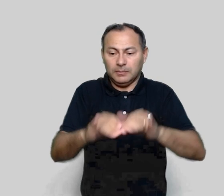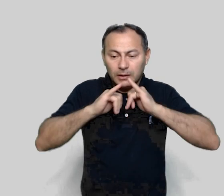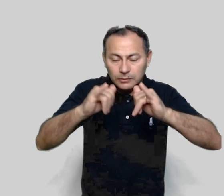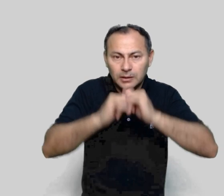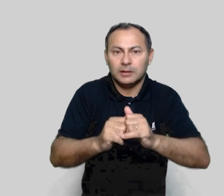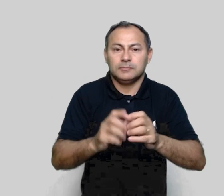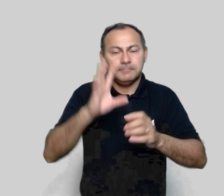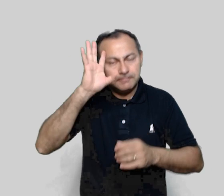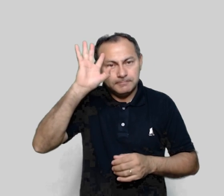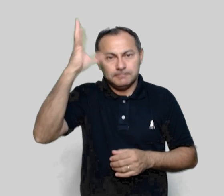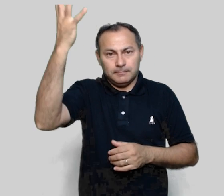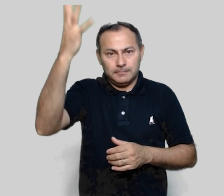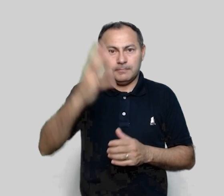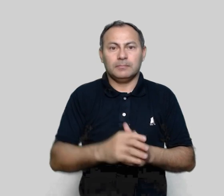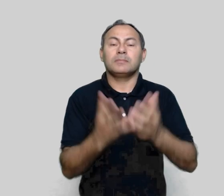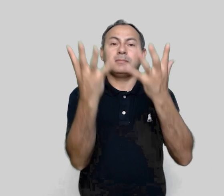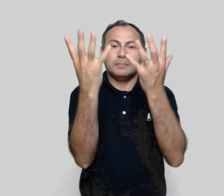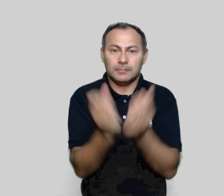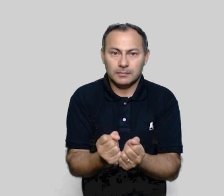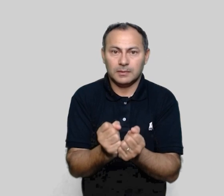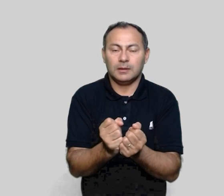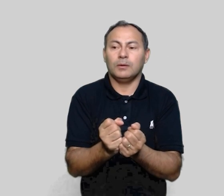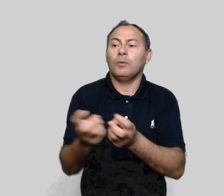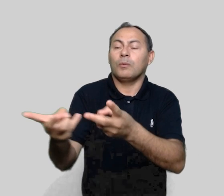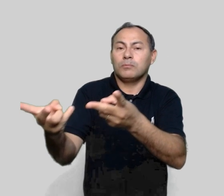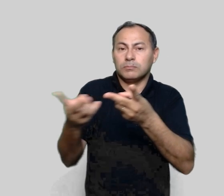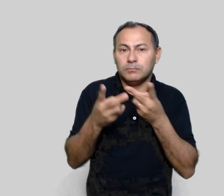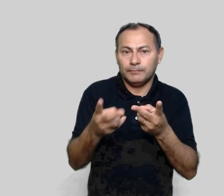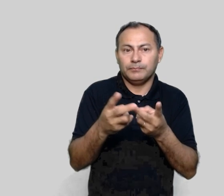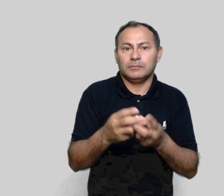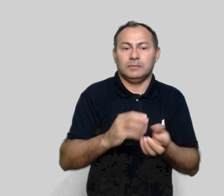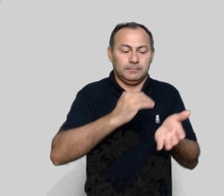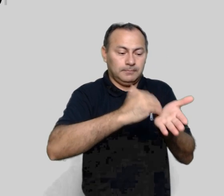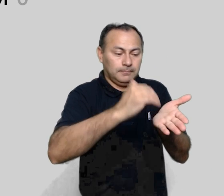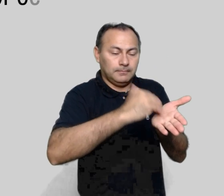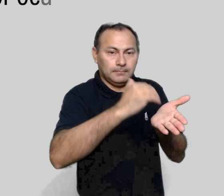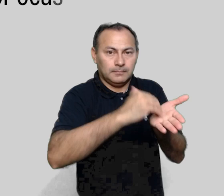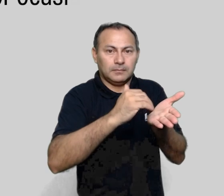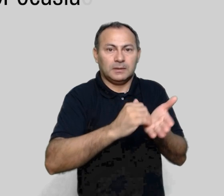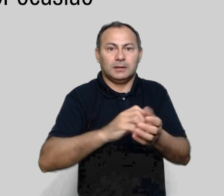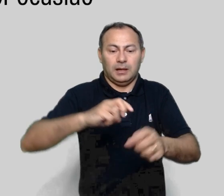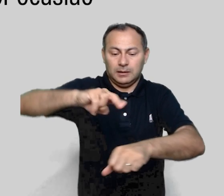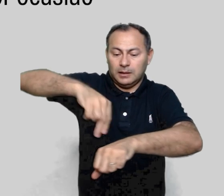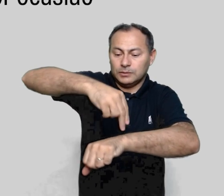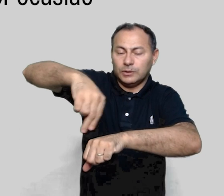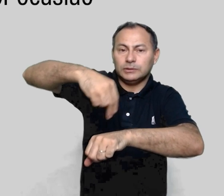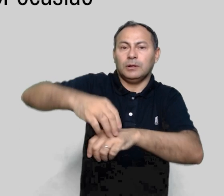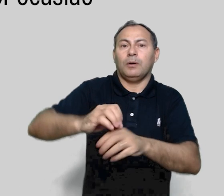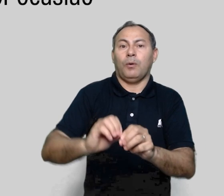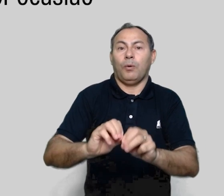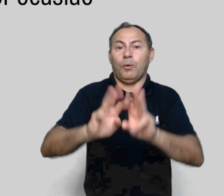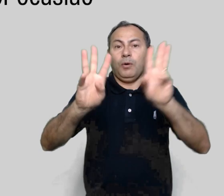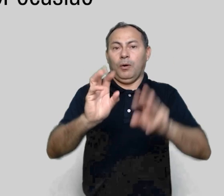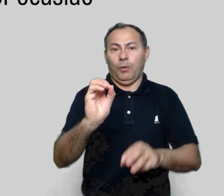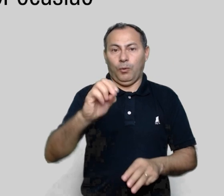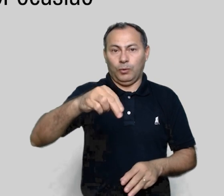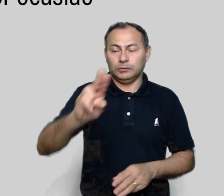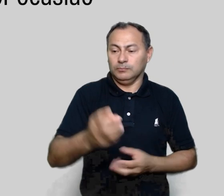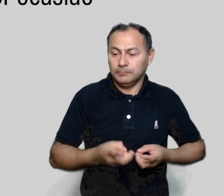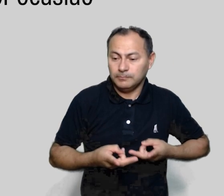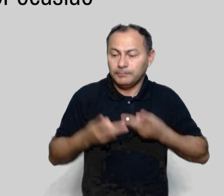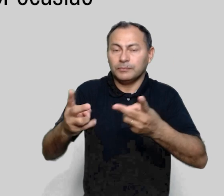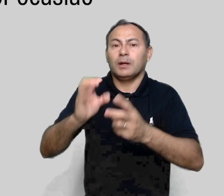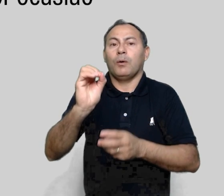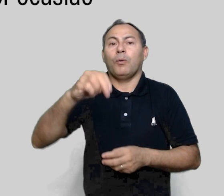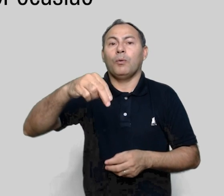sua decisão de aceitar o convite do Secretariado das Nações Unidas para visitar